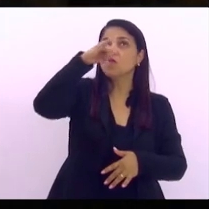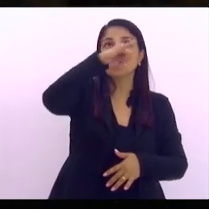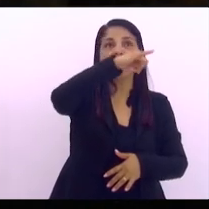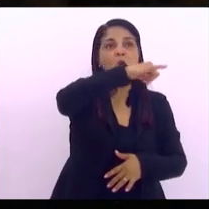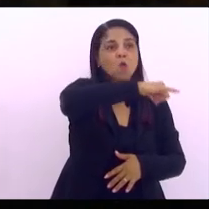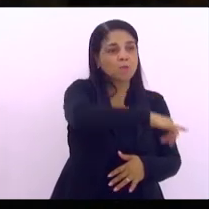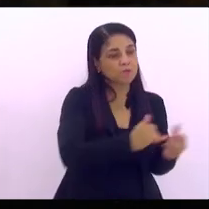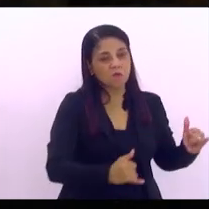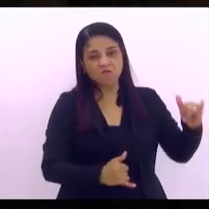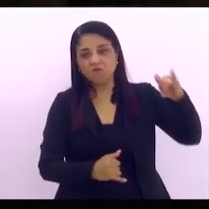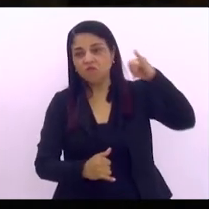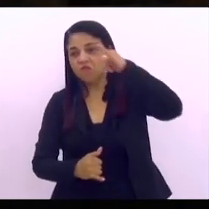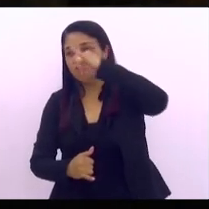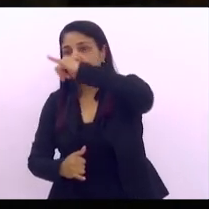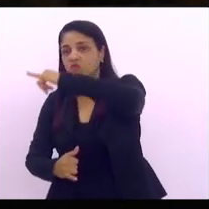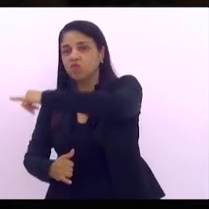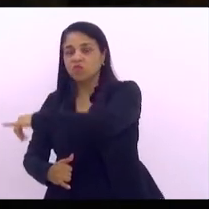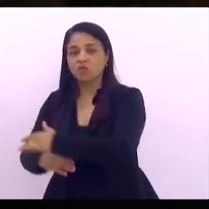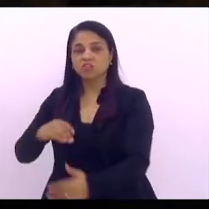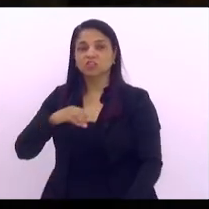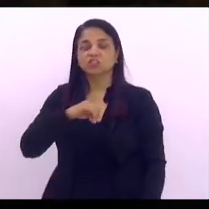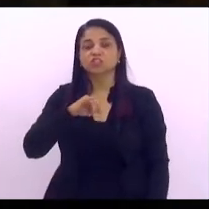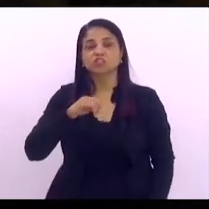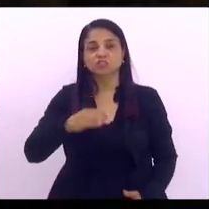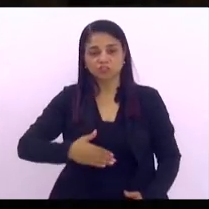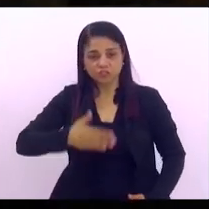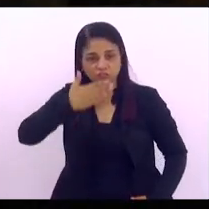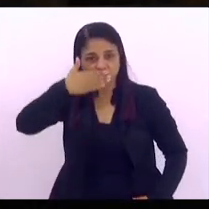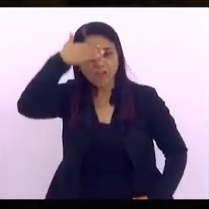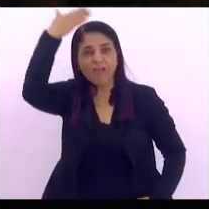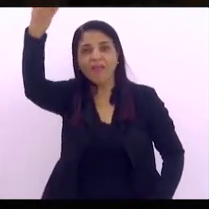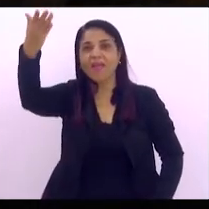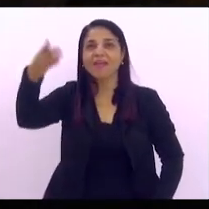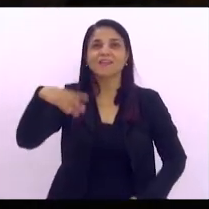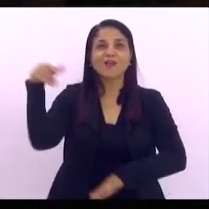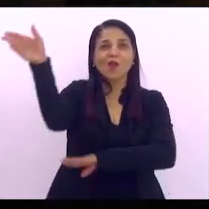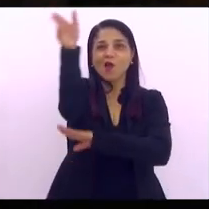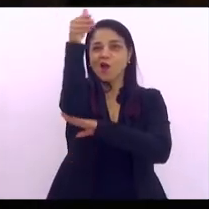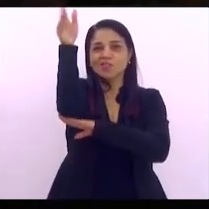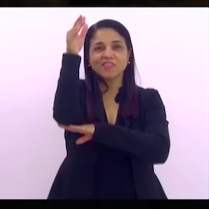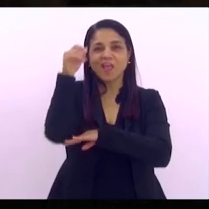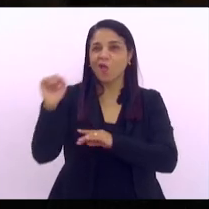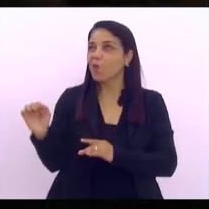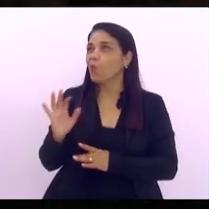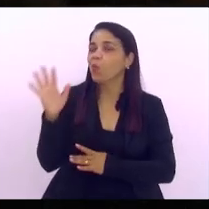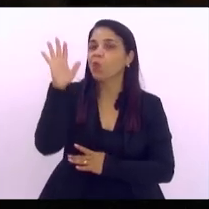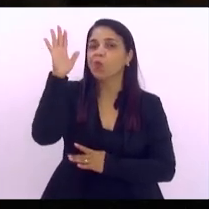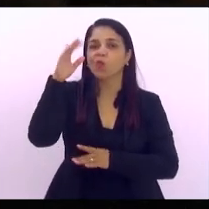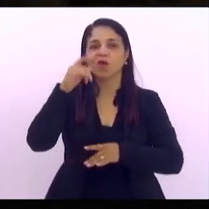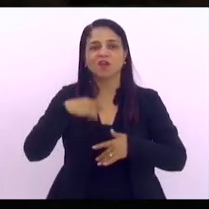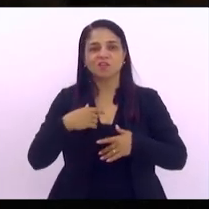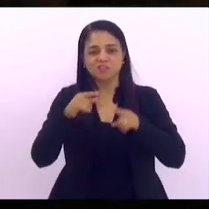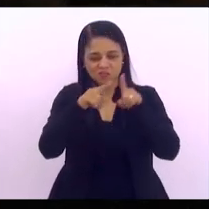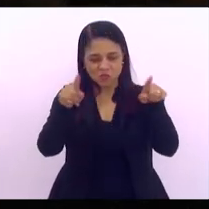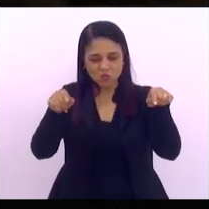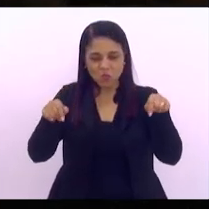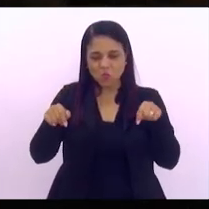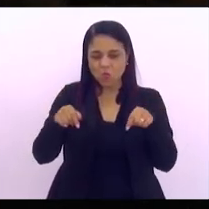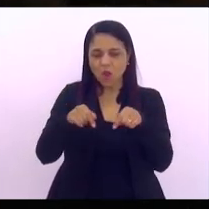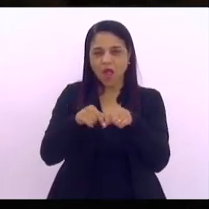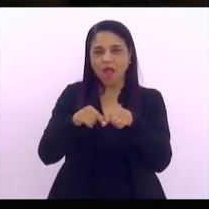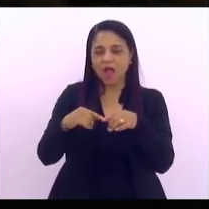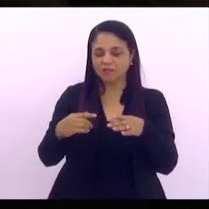de sheiks, com hotéis luxuosos, com suítes, com furô e